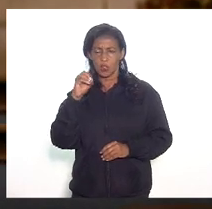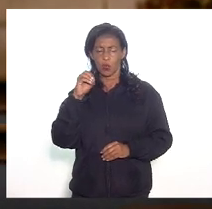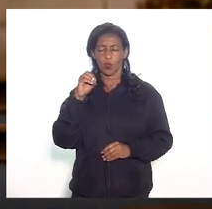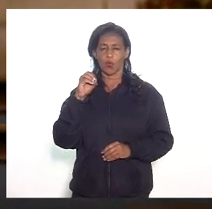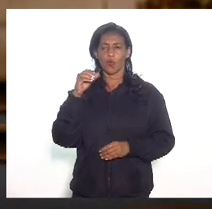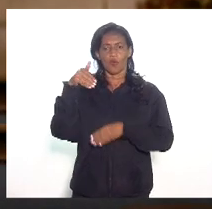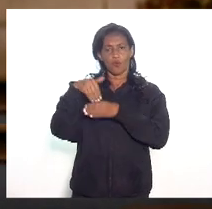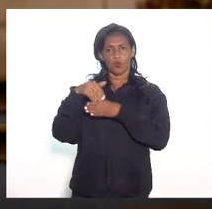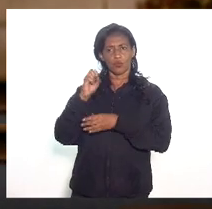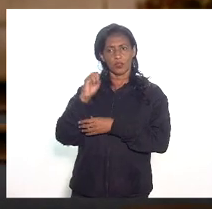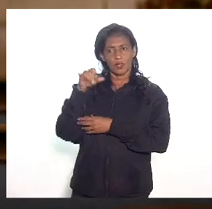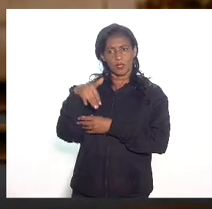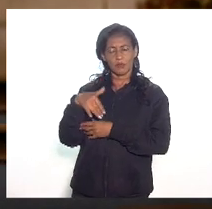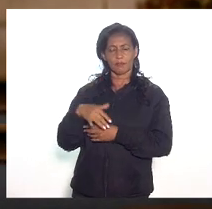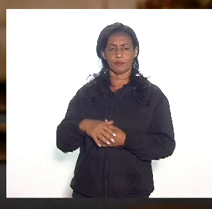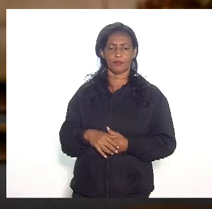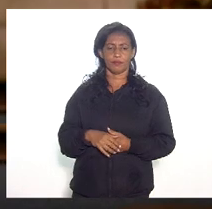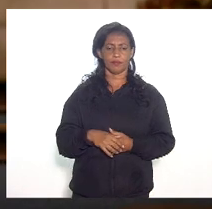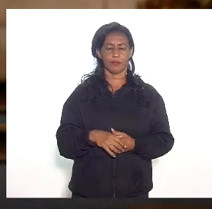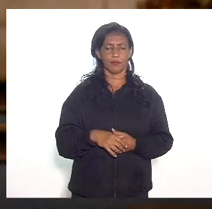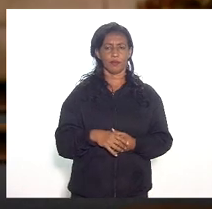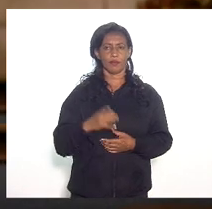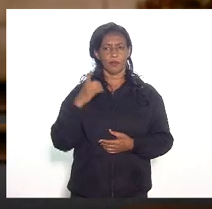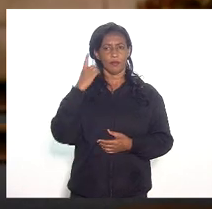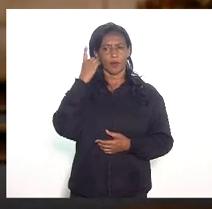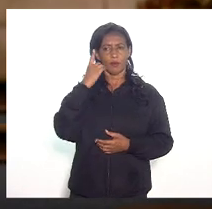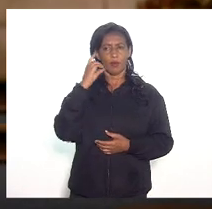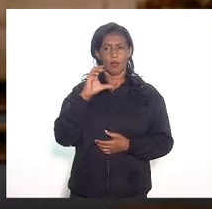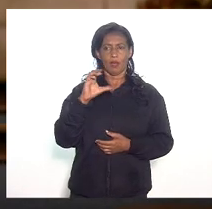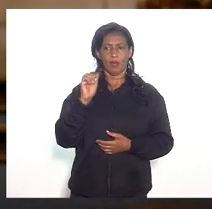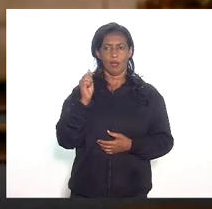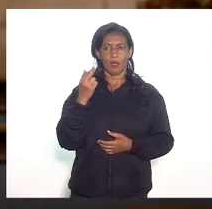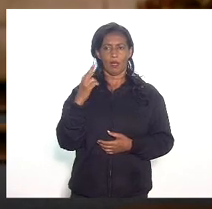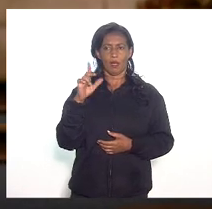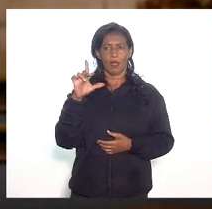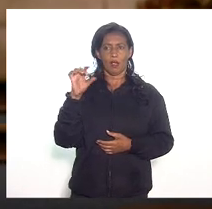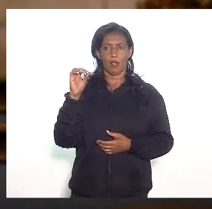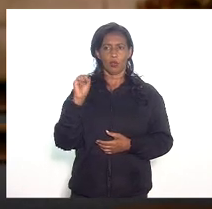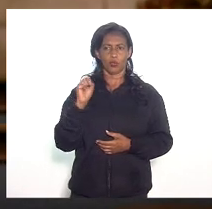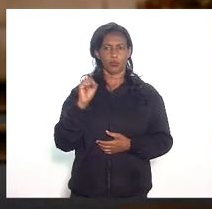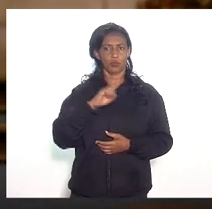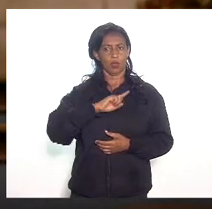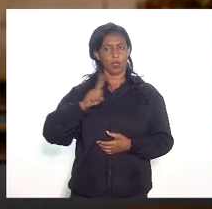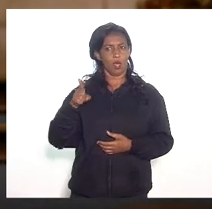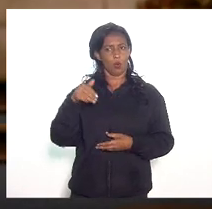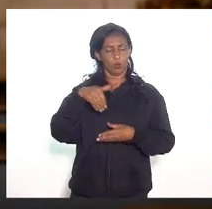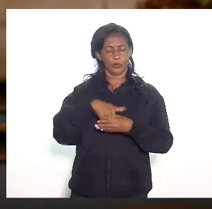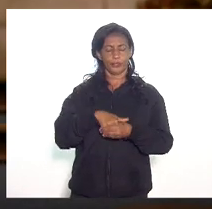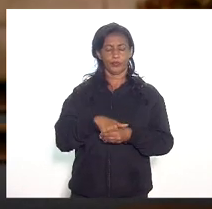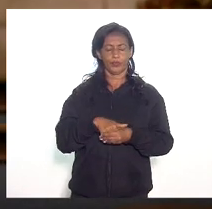deputado delegado Carlos Augusto votou não no grupo